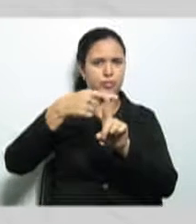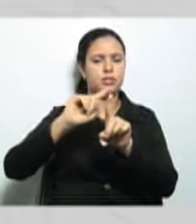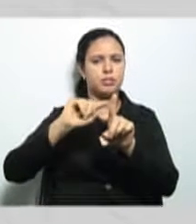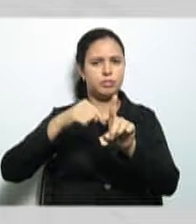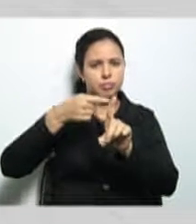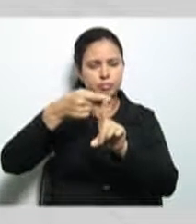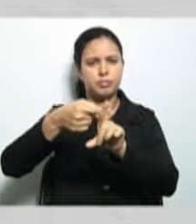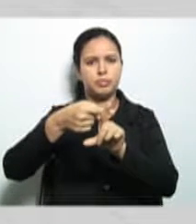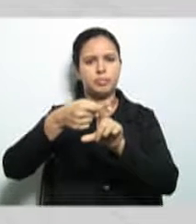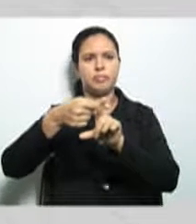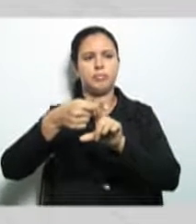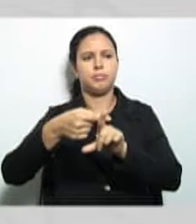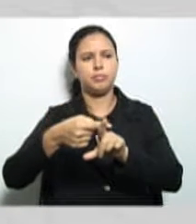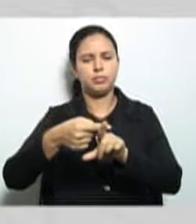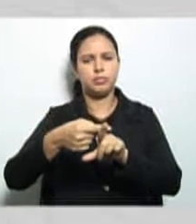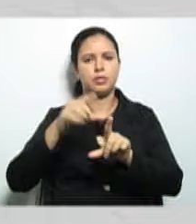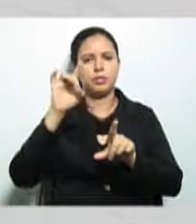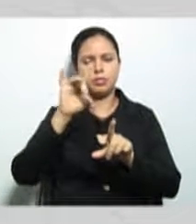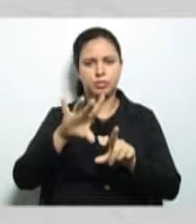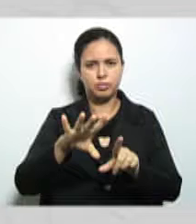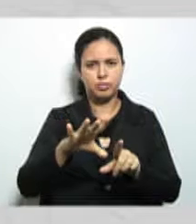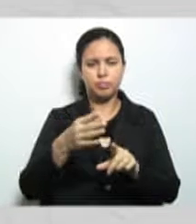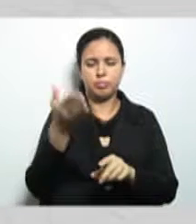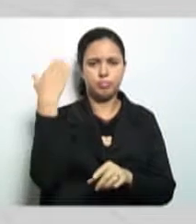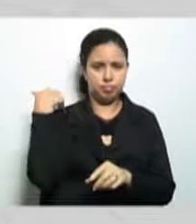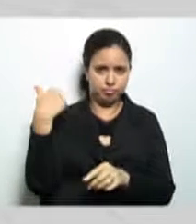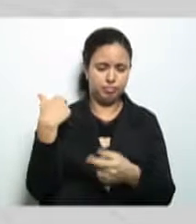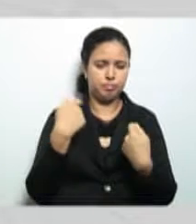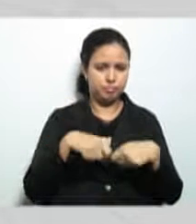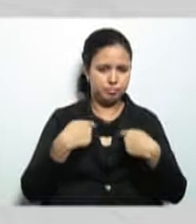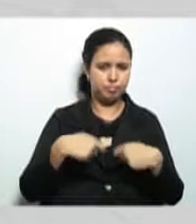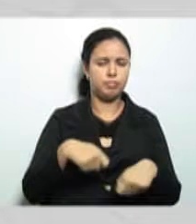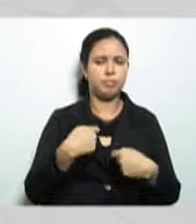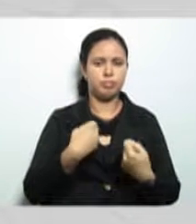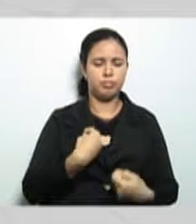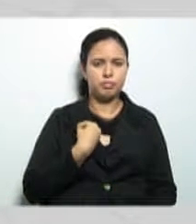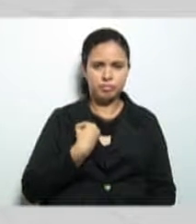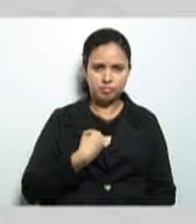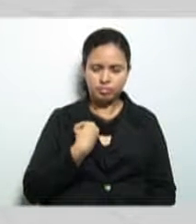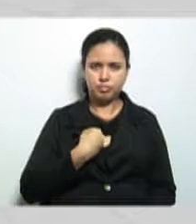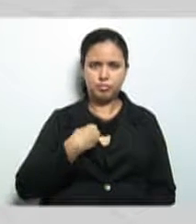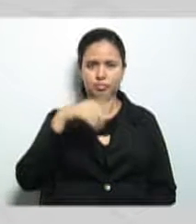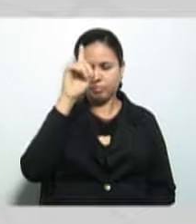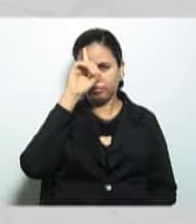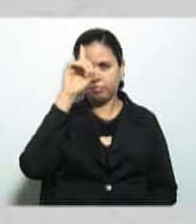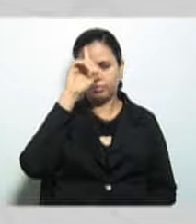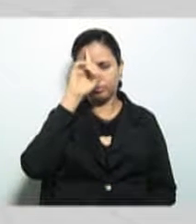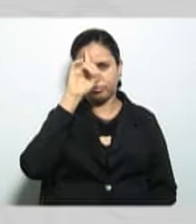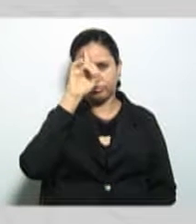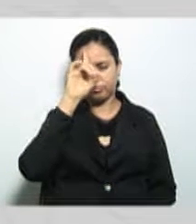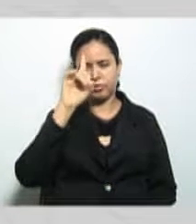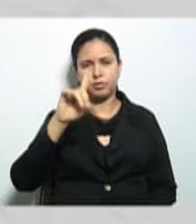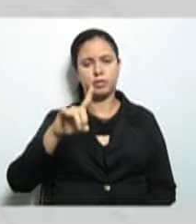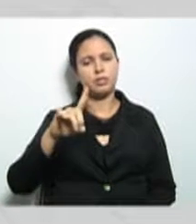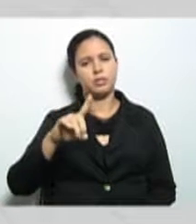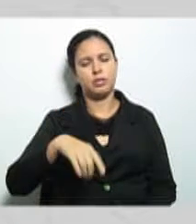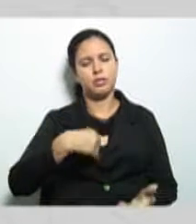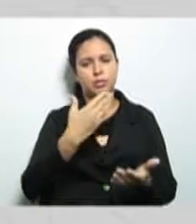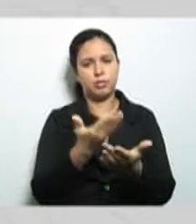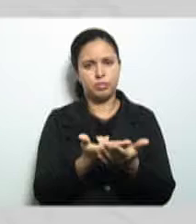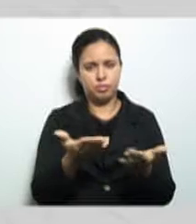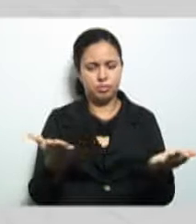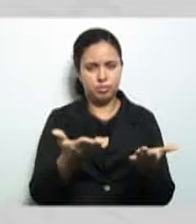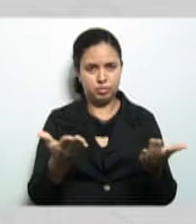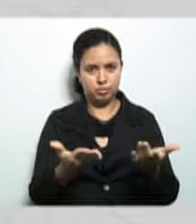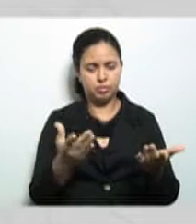produzia apenas o necessário para a subsistência, para alimentar e suprimir as necessidades, neste modo de produção